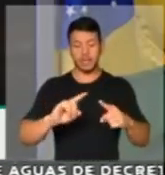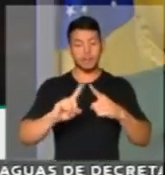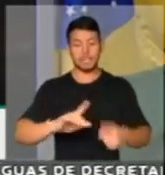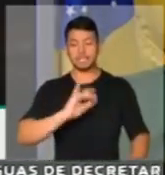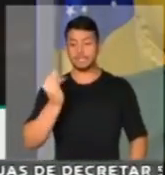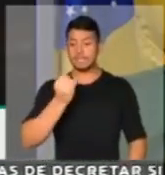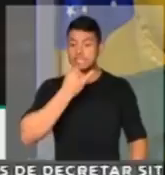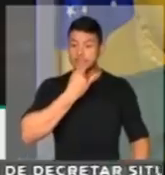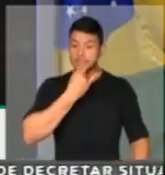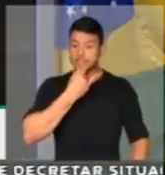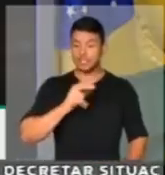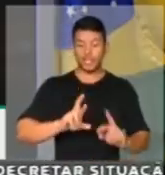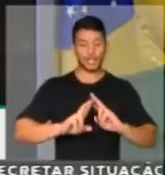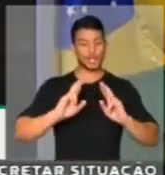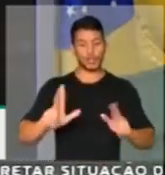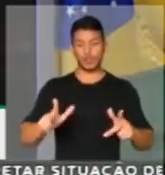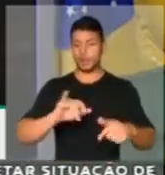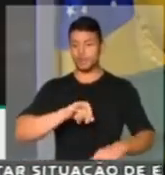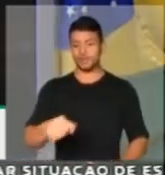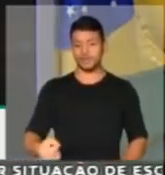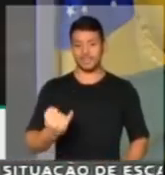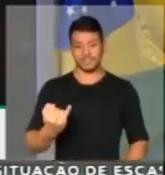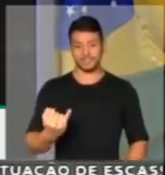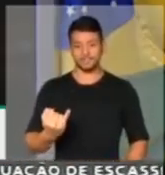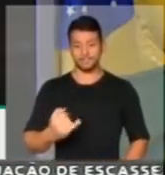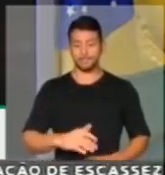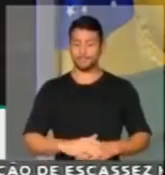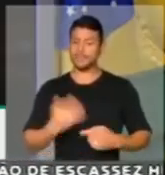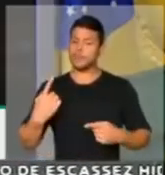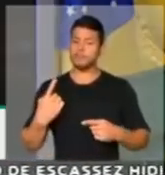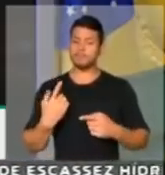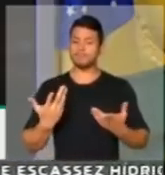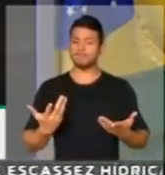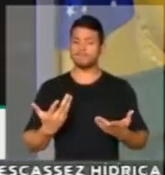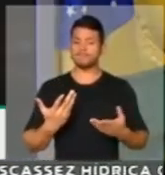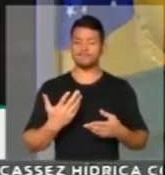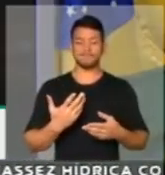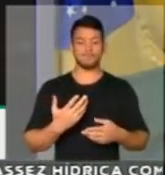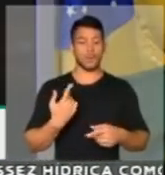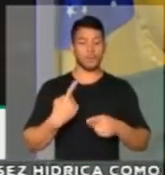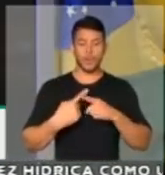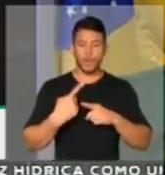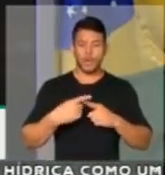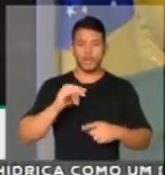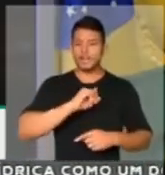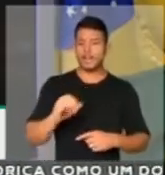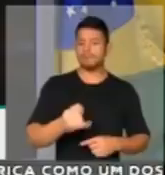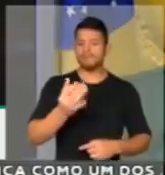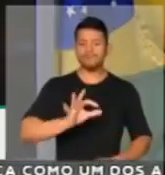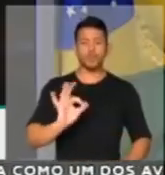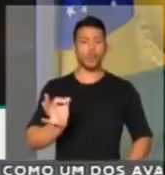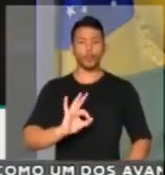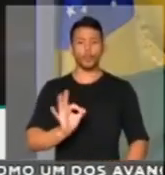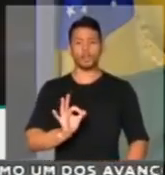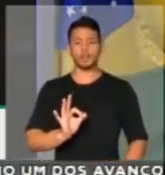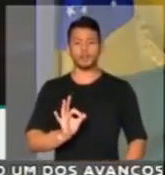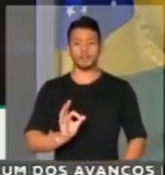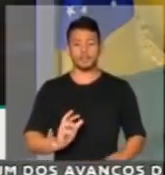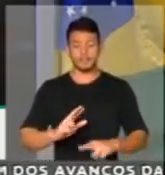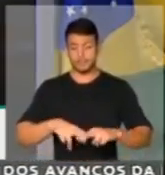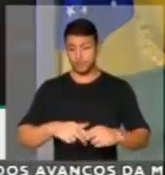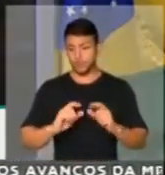infelizmente isso não é aproveitado. E não é aproveitado por uma das principais razões, porque